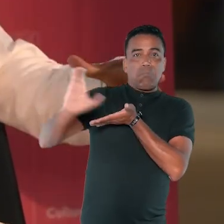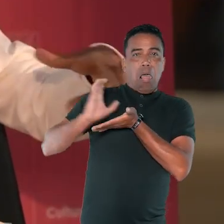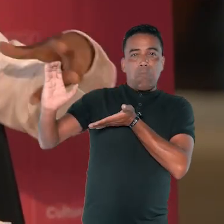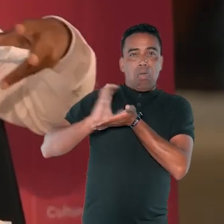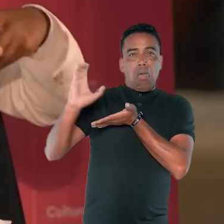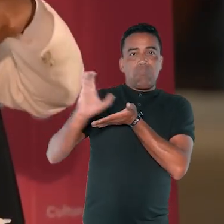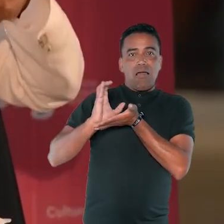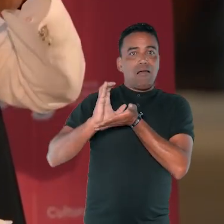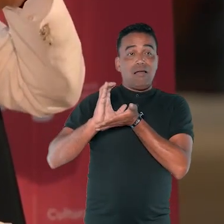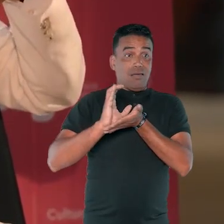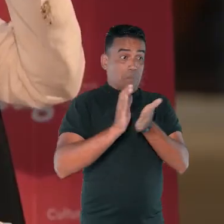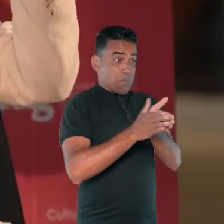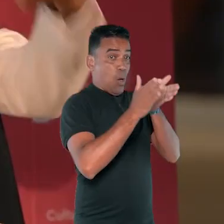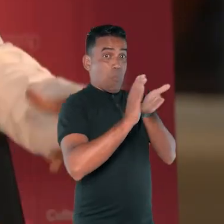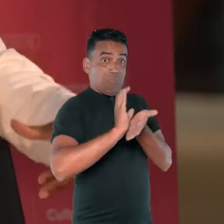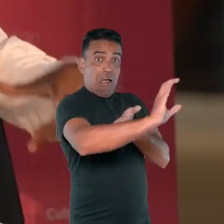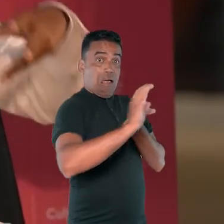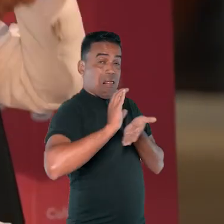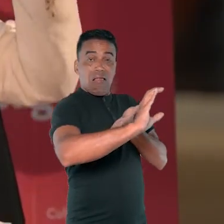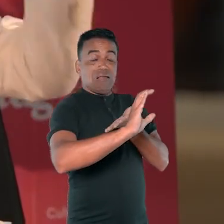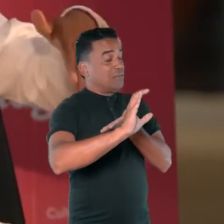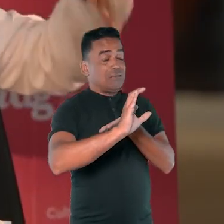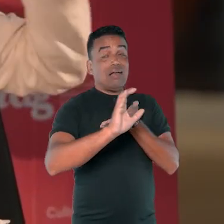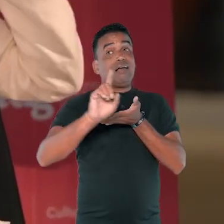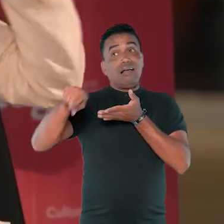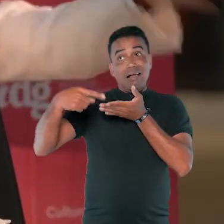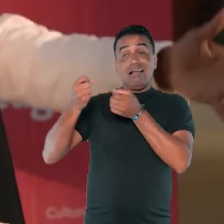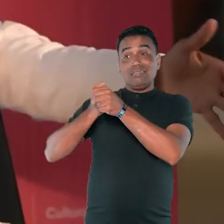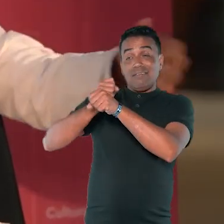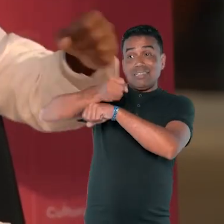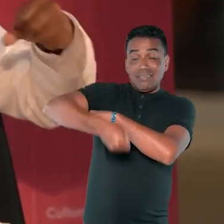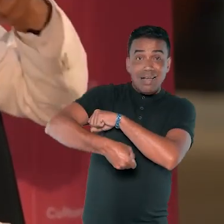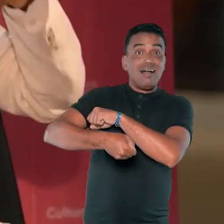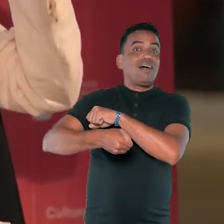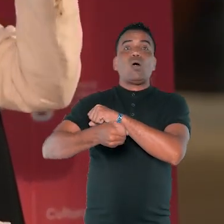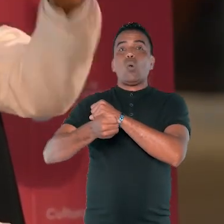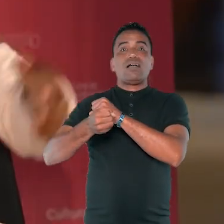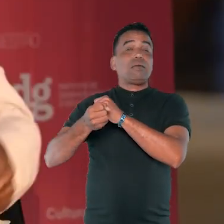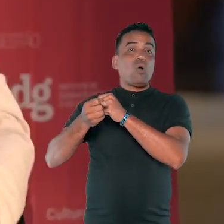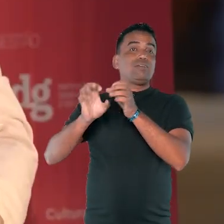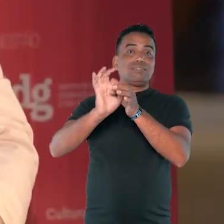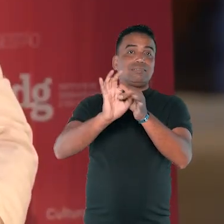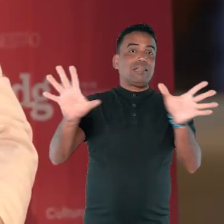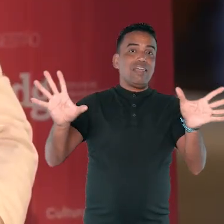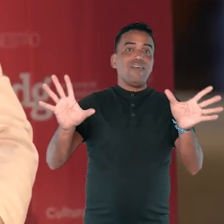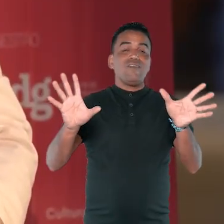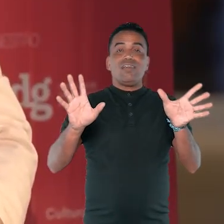sem distribuição, né? A escravização, depois os negros deixados na beira das estradas, né?